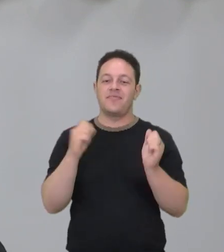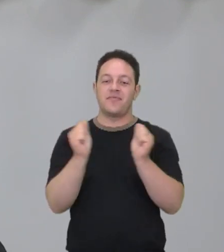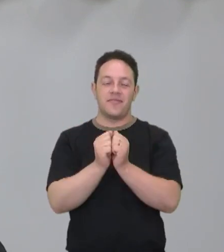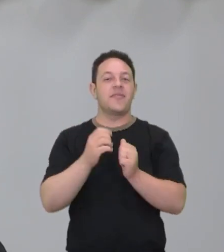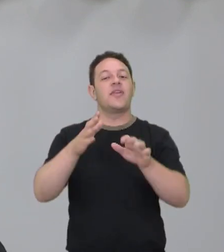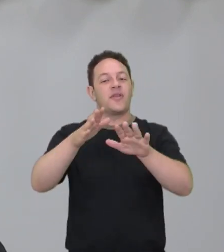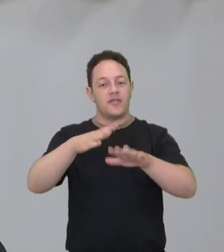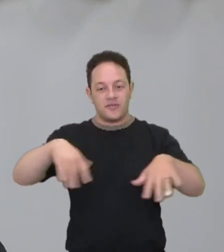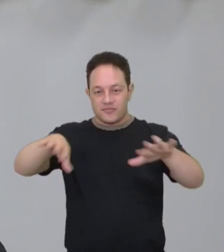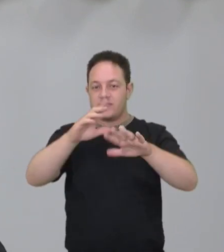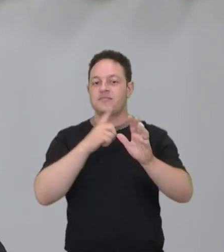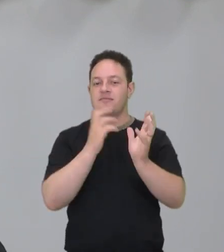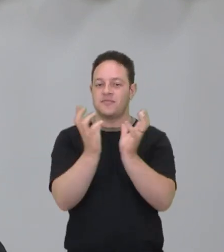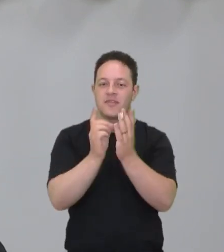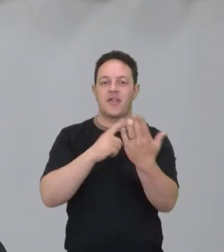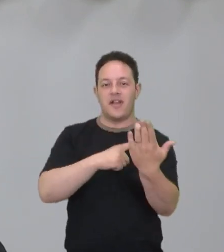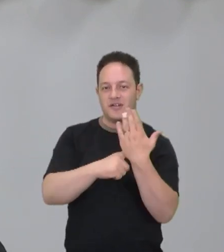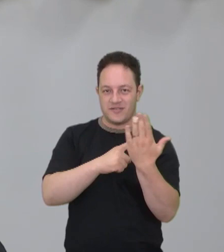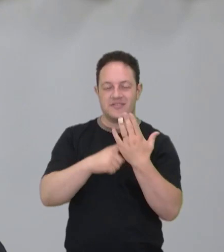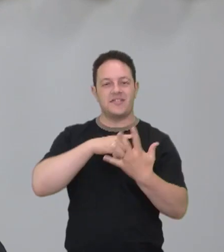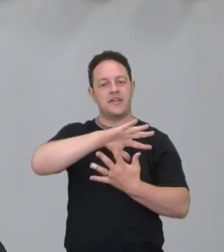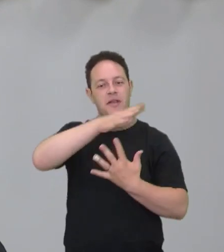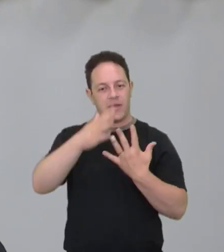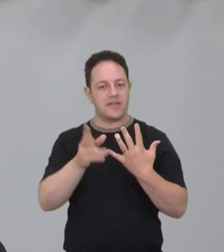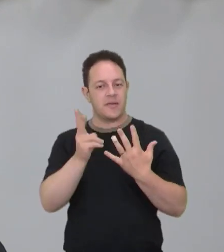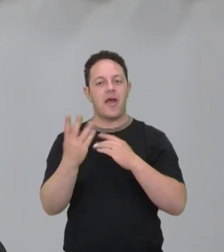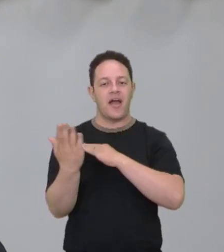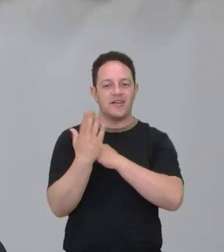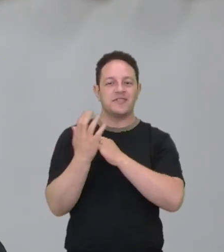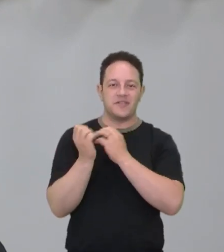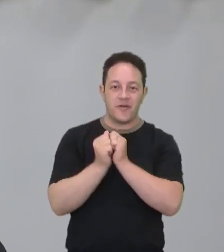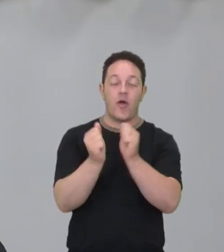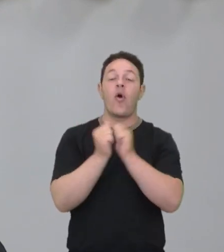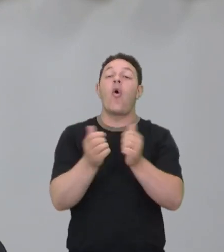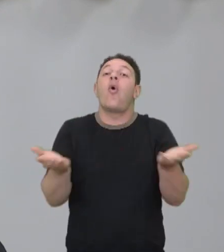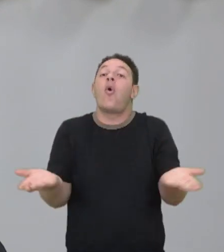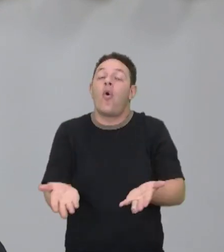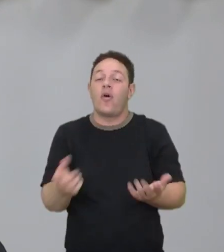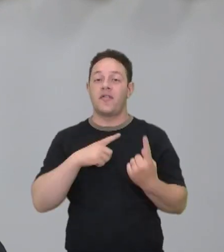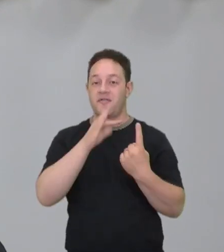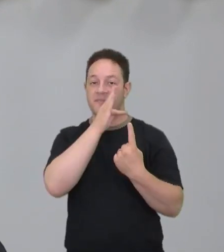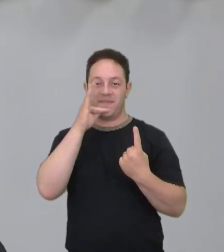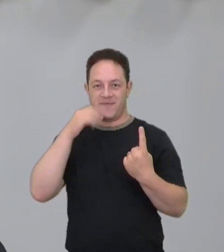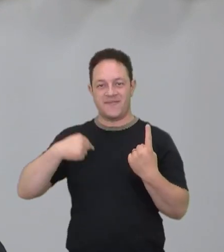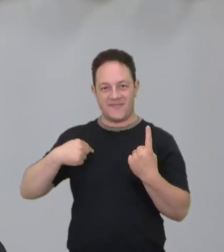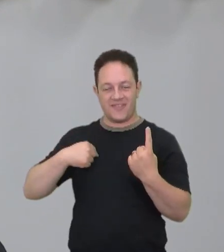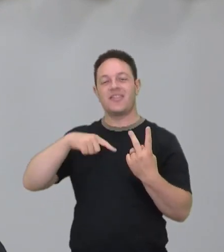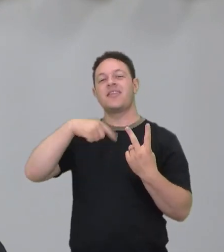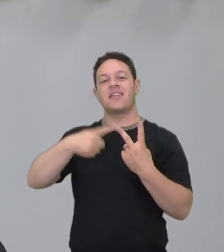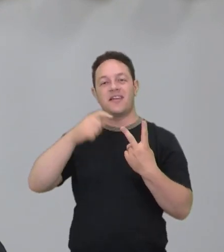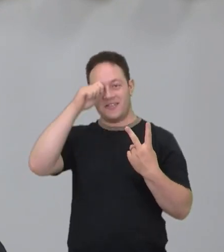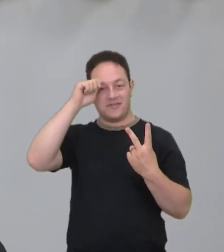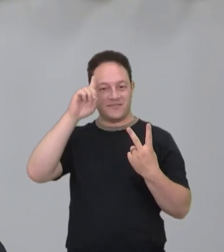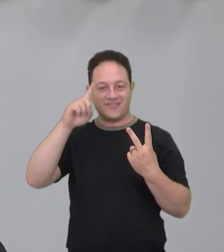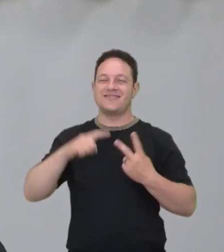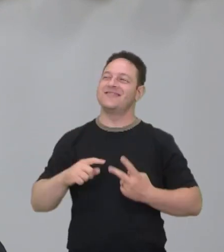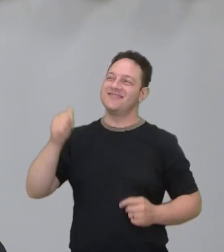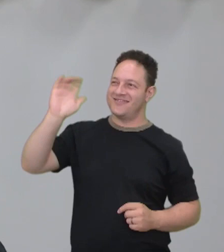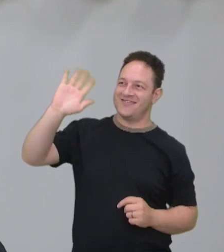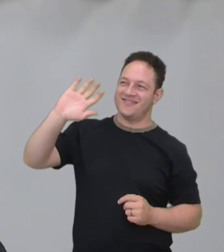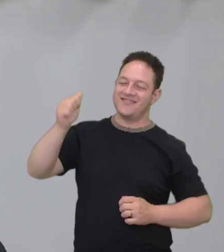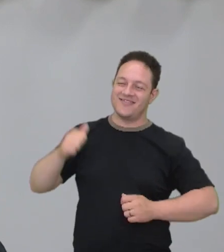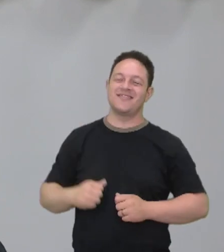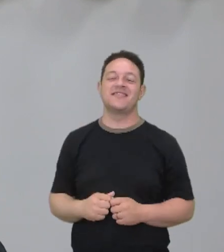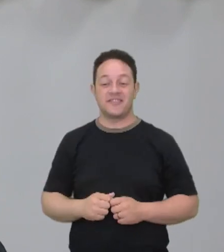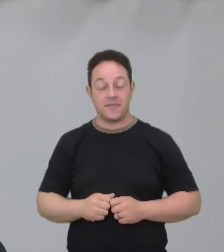a todo o grupo de Libras que nos acompanha. Hoje estamos com o Felipe e a Amanda. O Felipe está aparecendo aí para